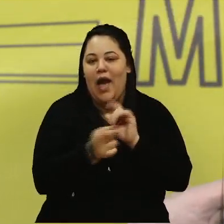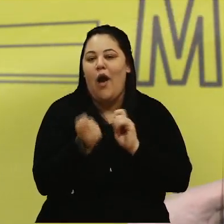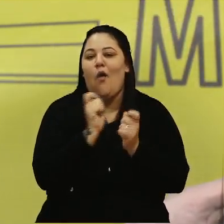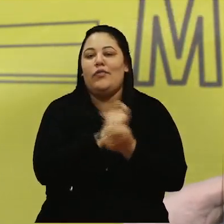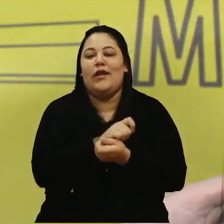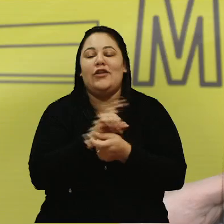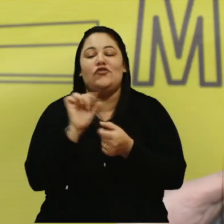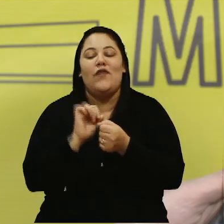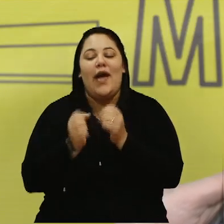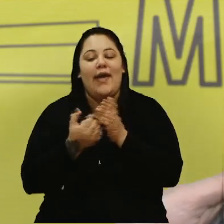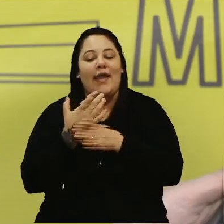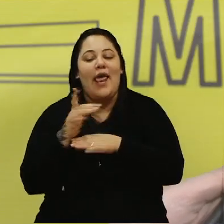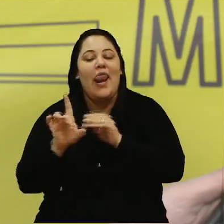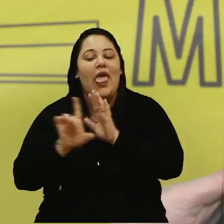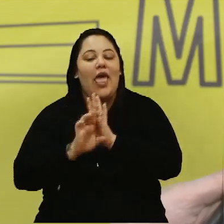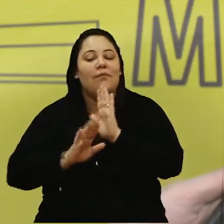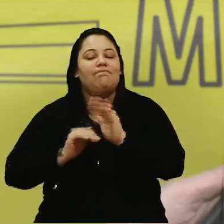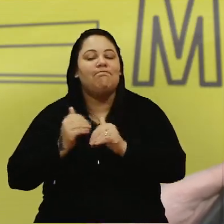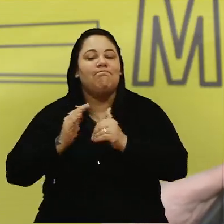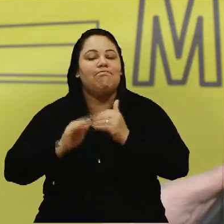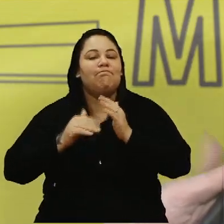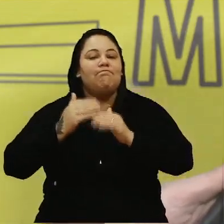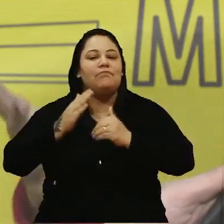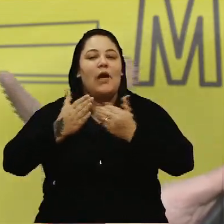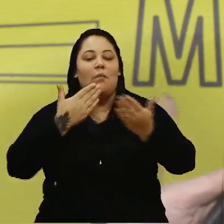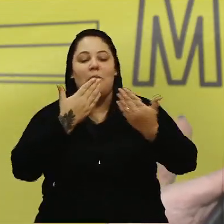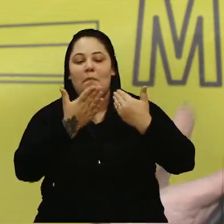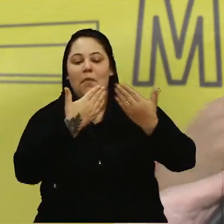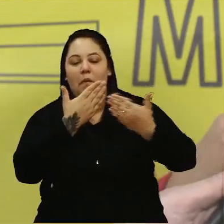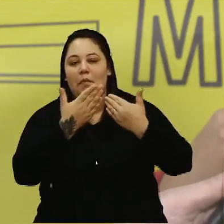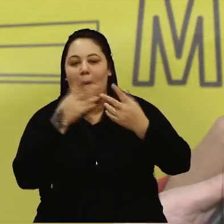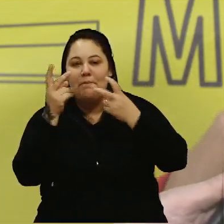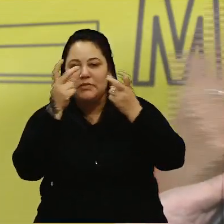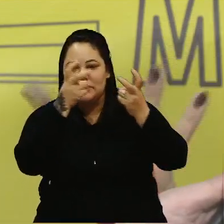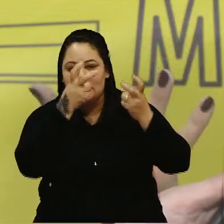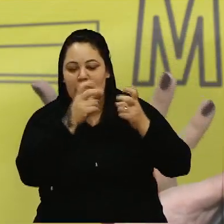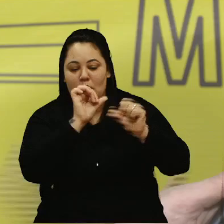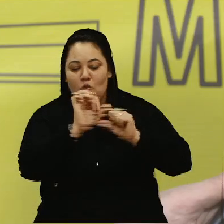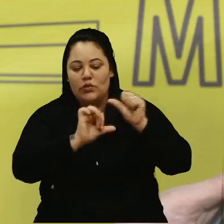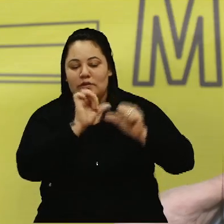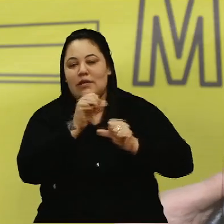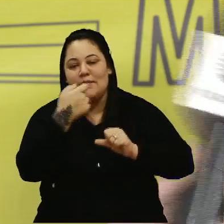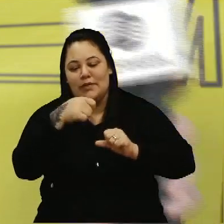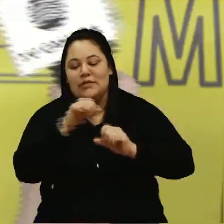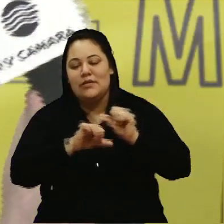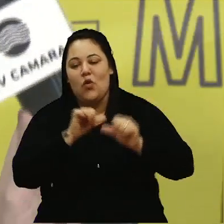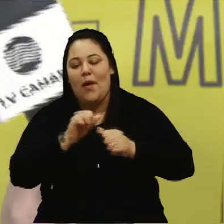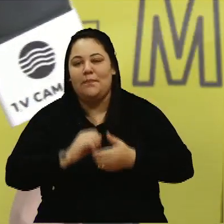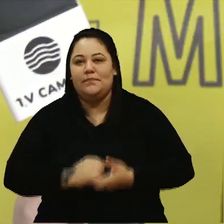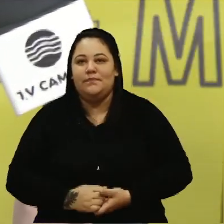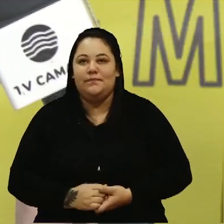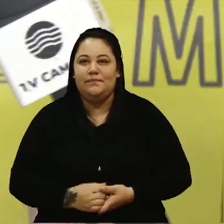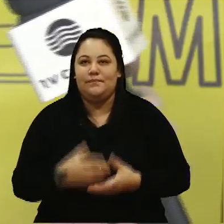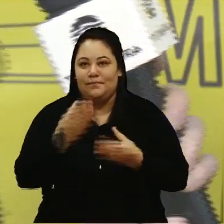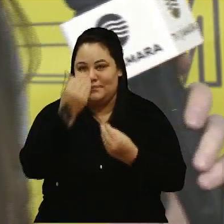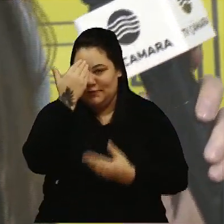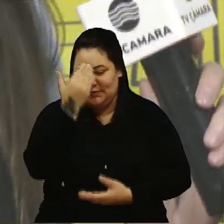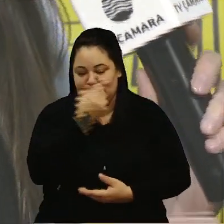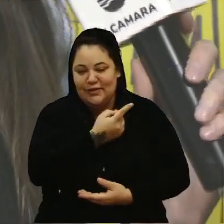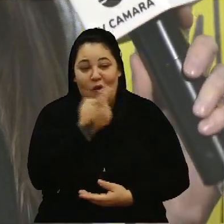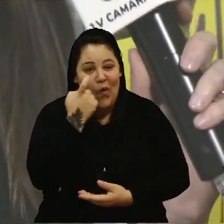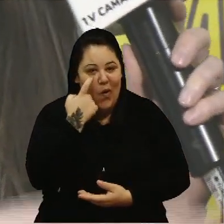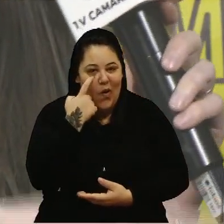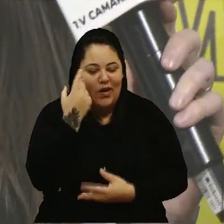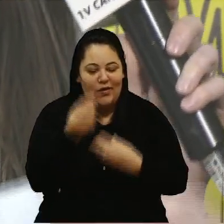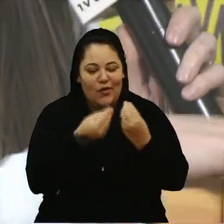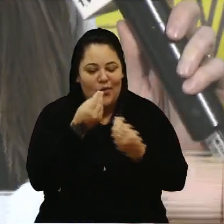a conversa, com a percepção, com a mudança que é entre nós, né? Com a gente percebendo que isso precisa mudar. Muito obrigada. Olha como é importante o